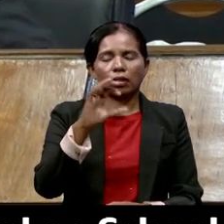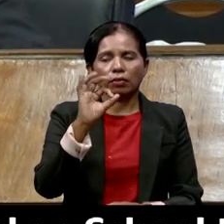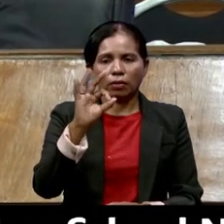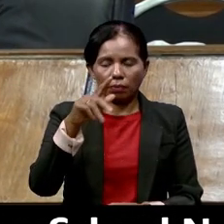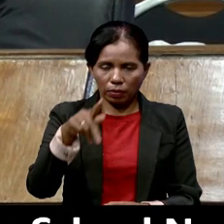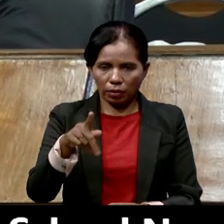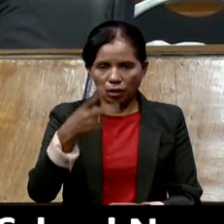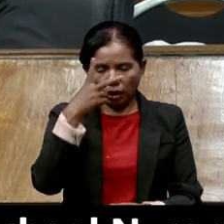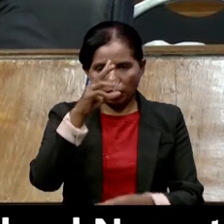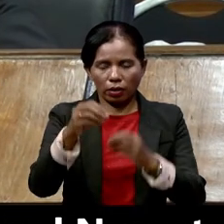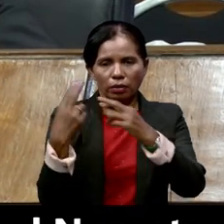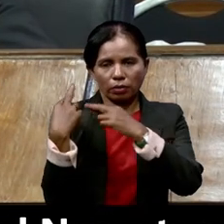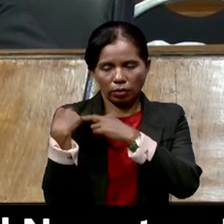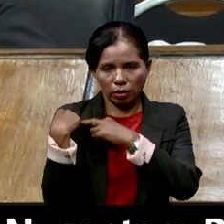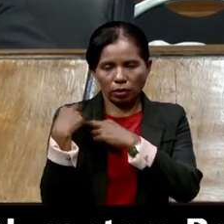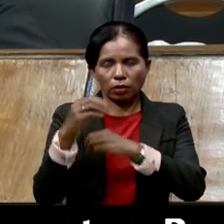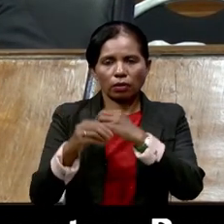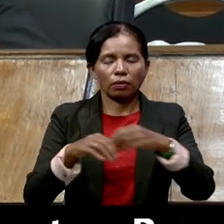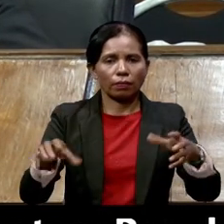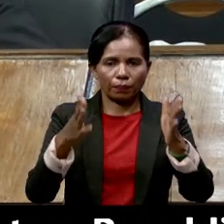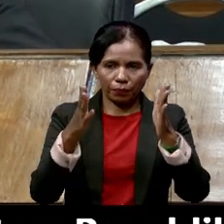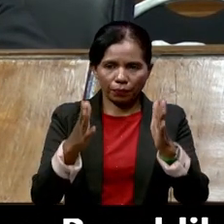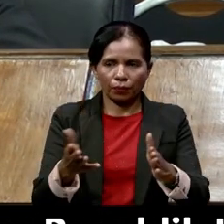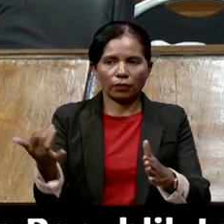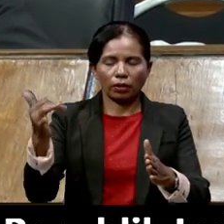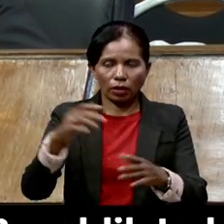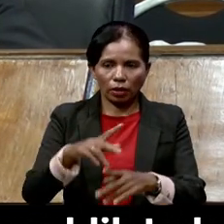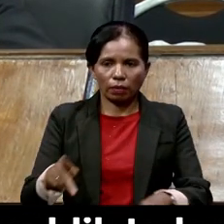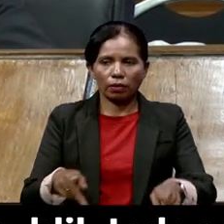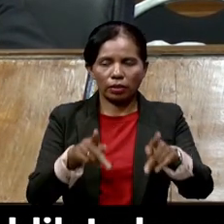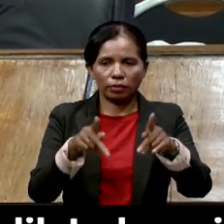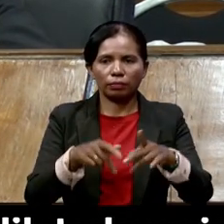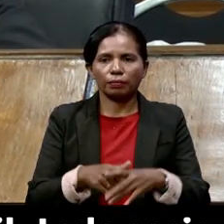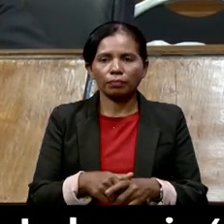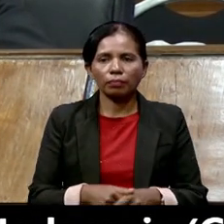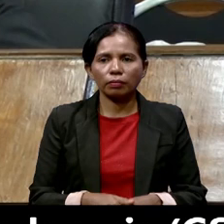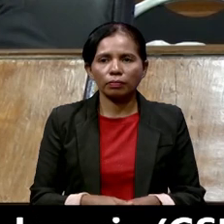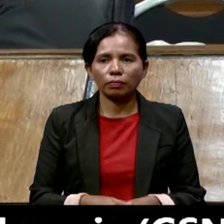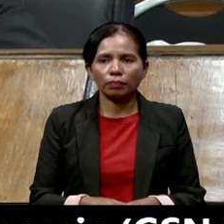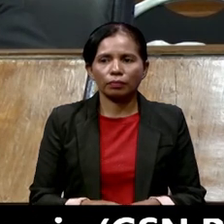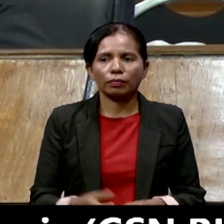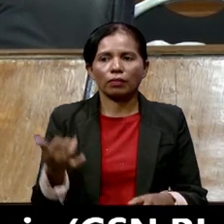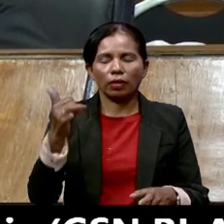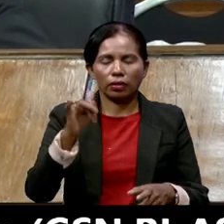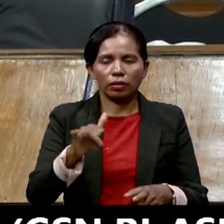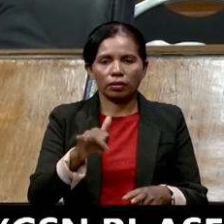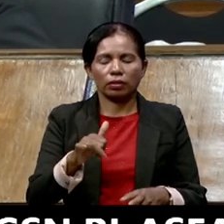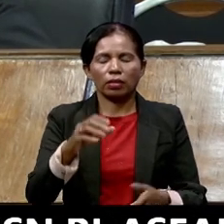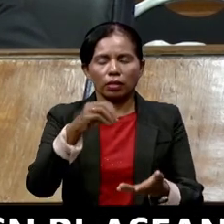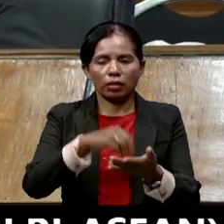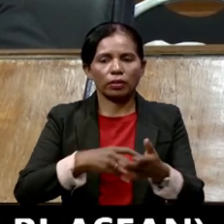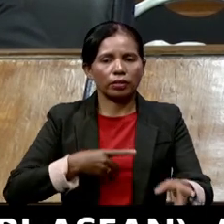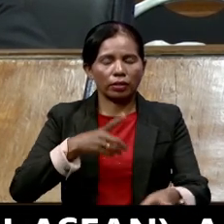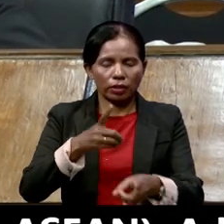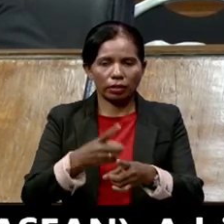ba kestaun sira funsionari forsa de trabalho publik ni niang durante ne. Anto sira sigura hel ne direito ser ne